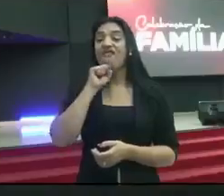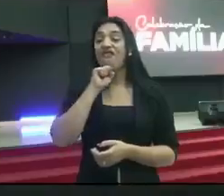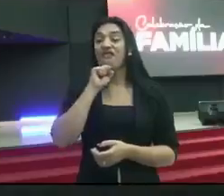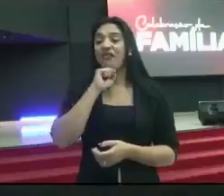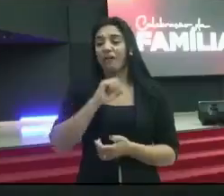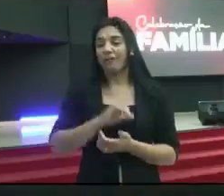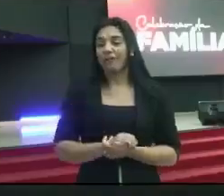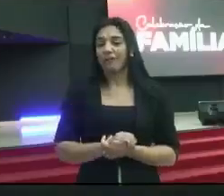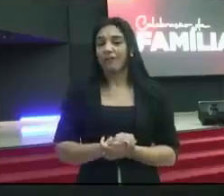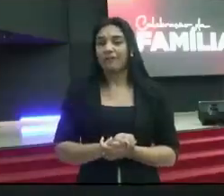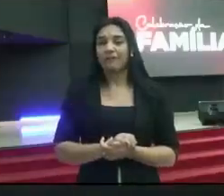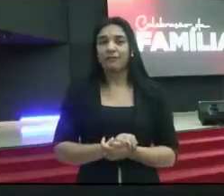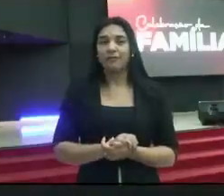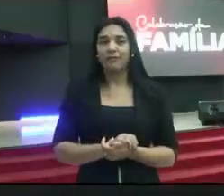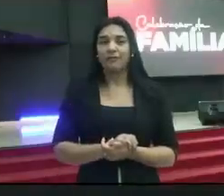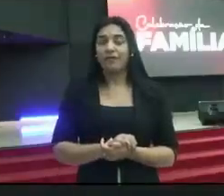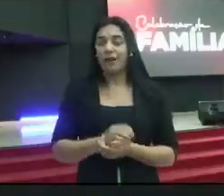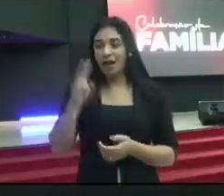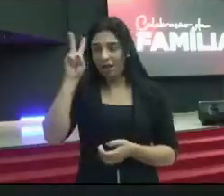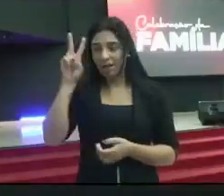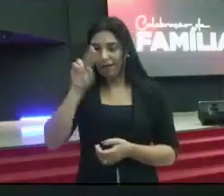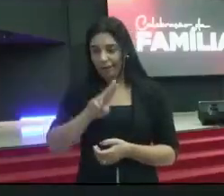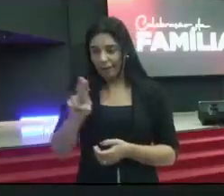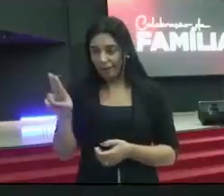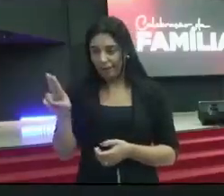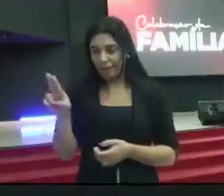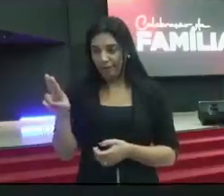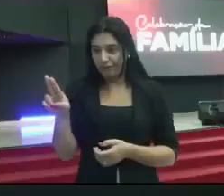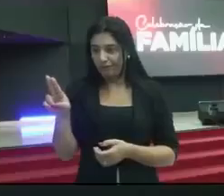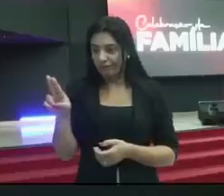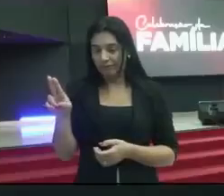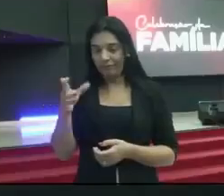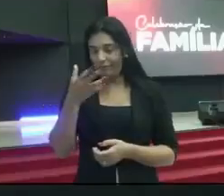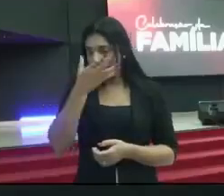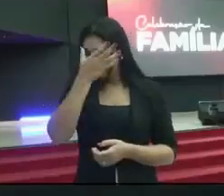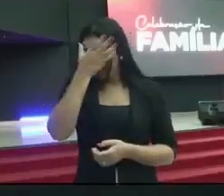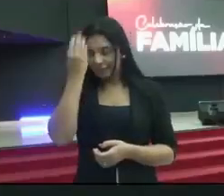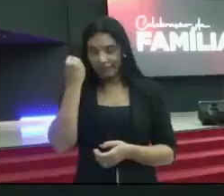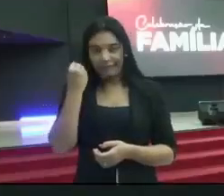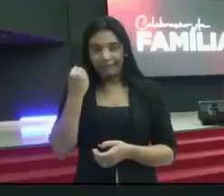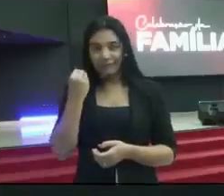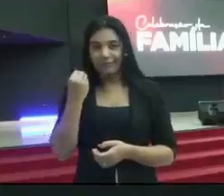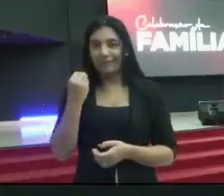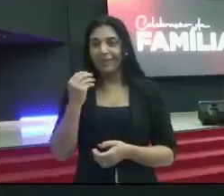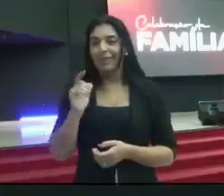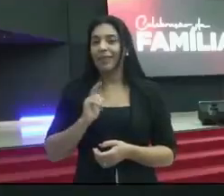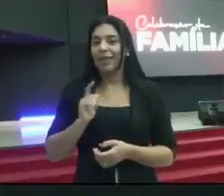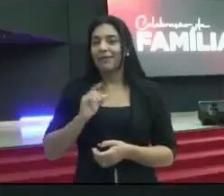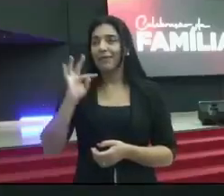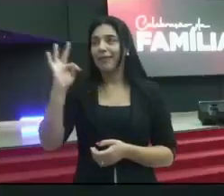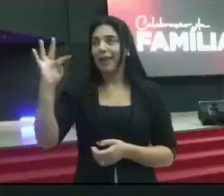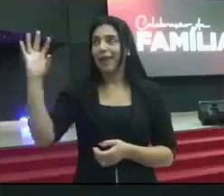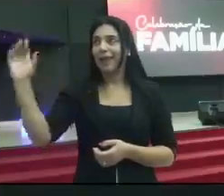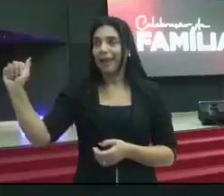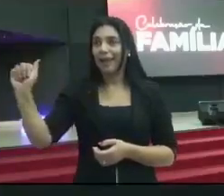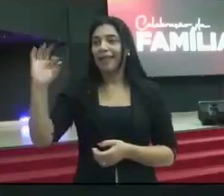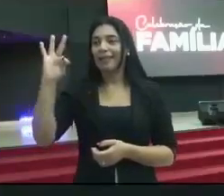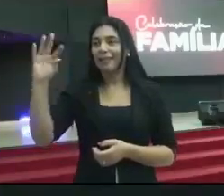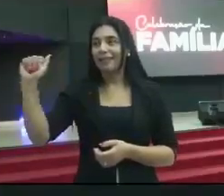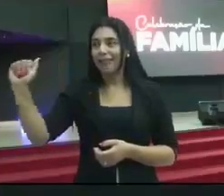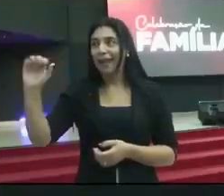Quantos? Você se lembra do nome deles? Se você teve tataravó, você teve